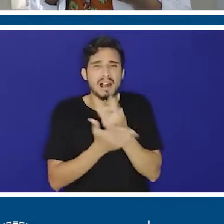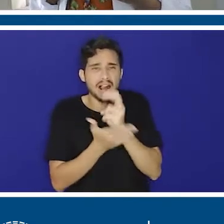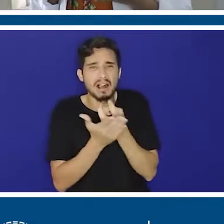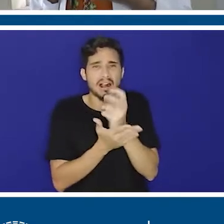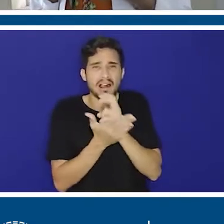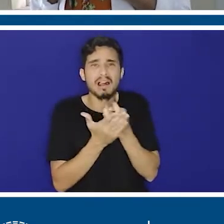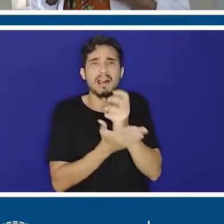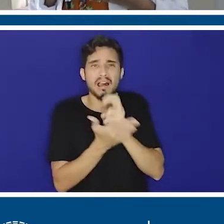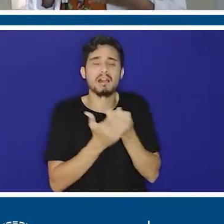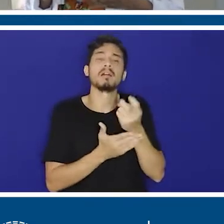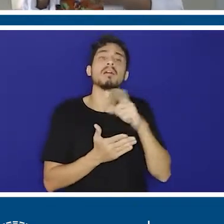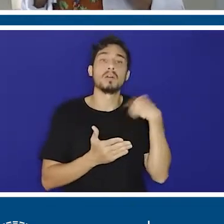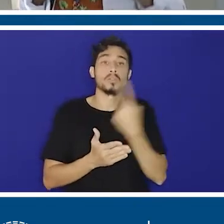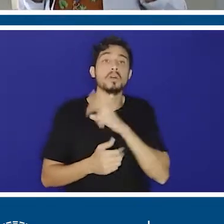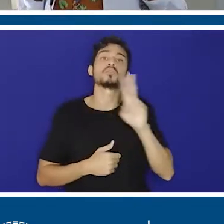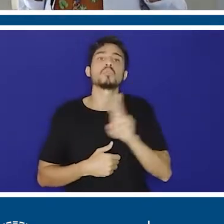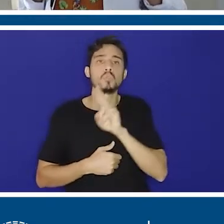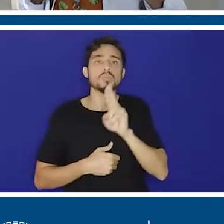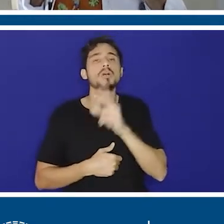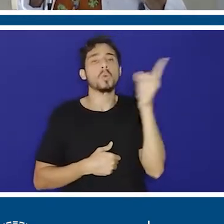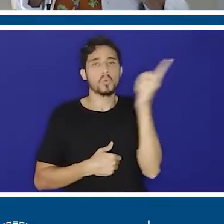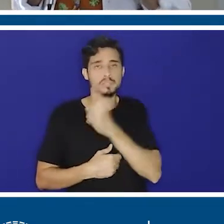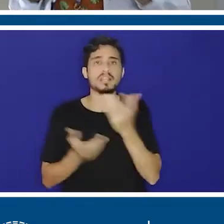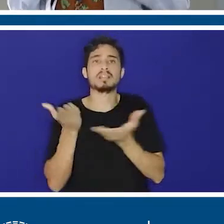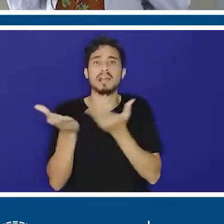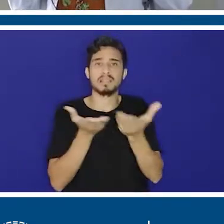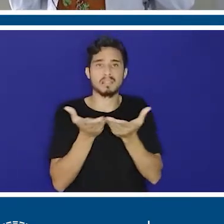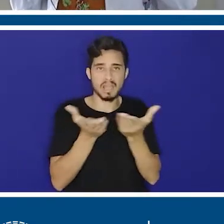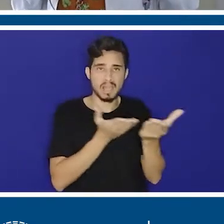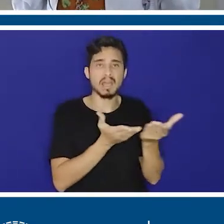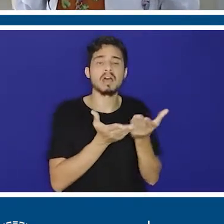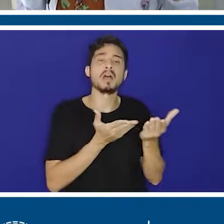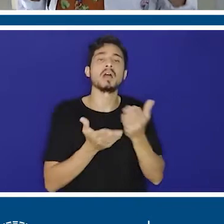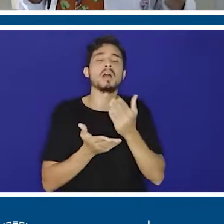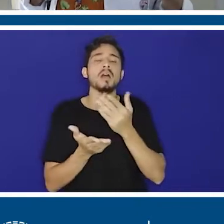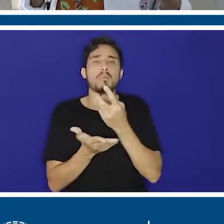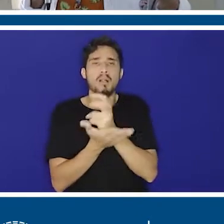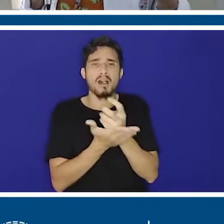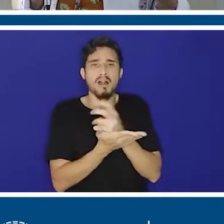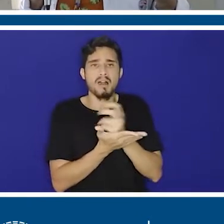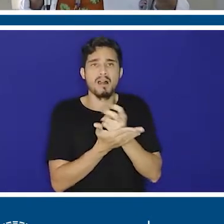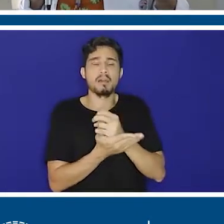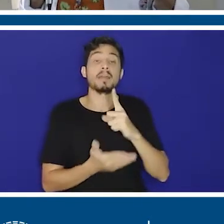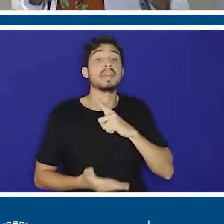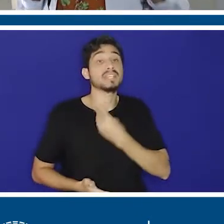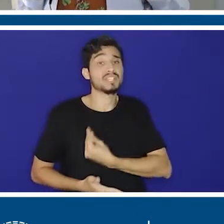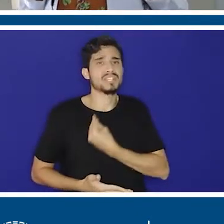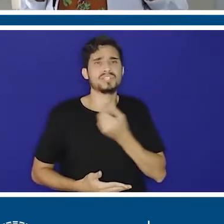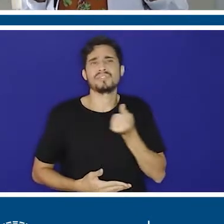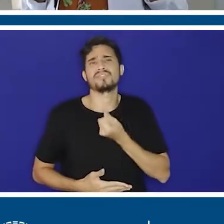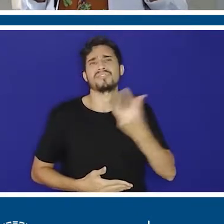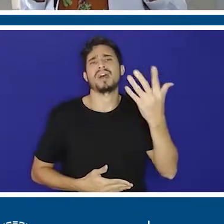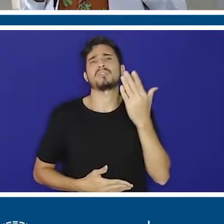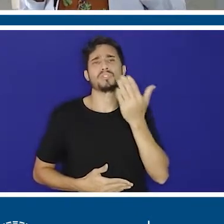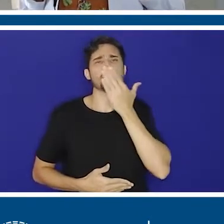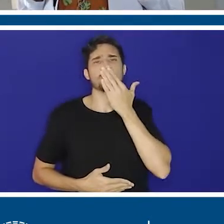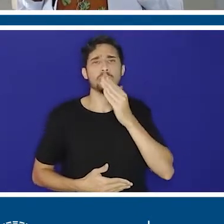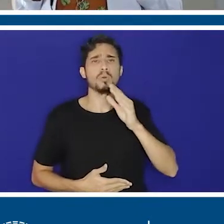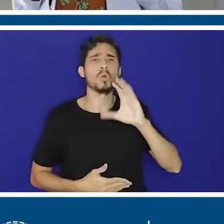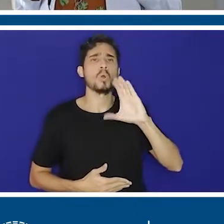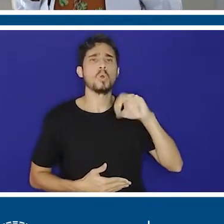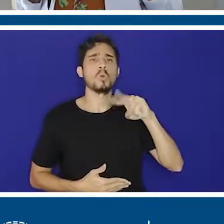diz, a gente usa para tratar as convulsões. Tem vários tipos de convulsões. Tem pessoas que